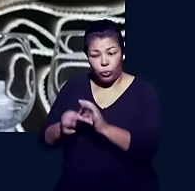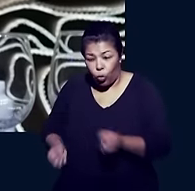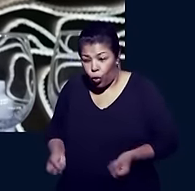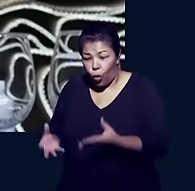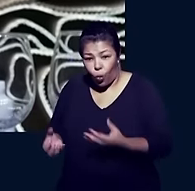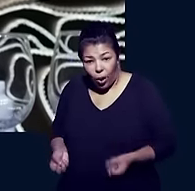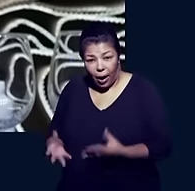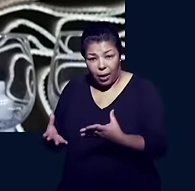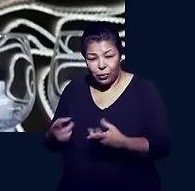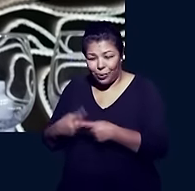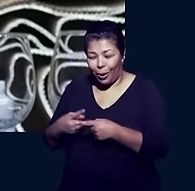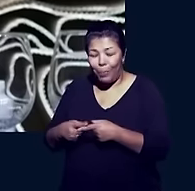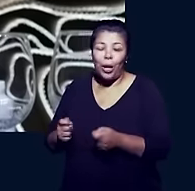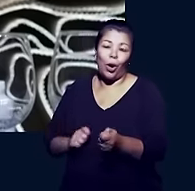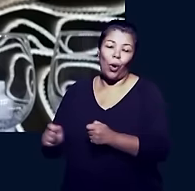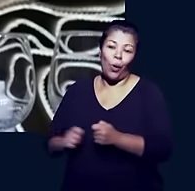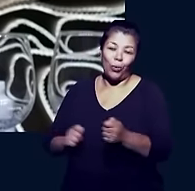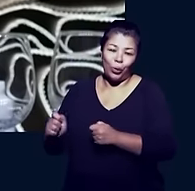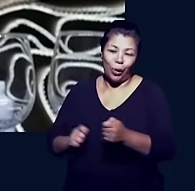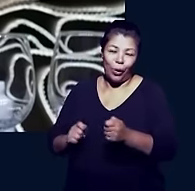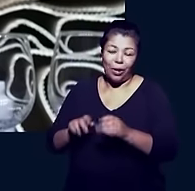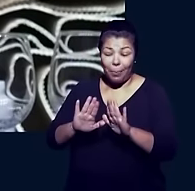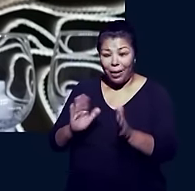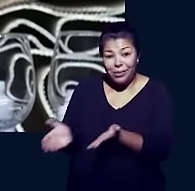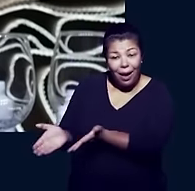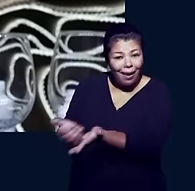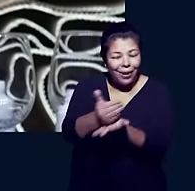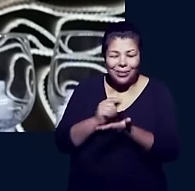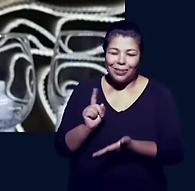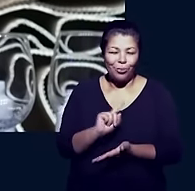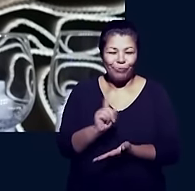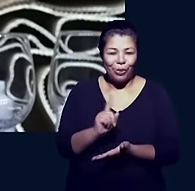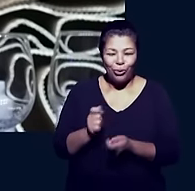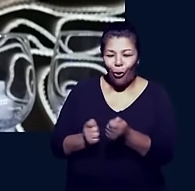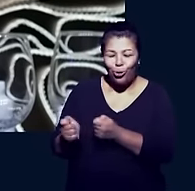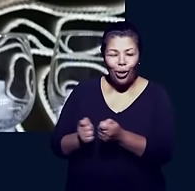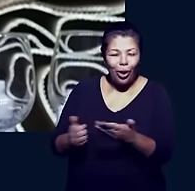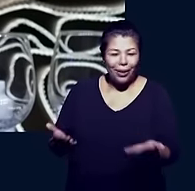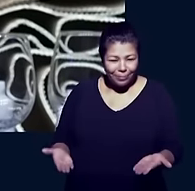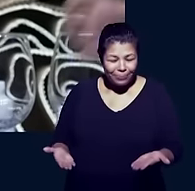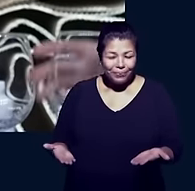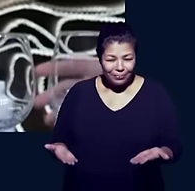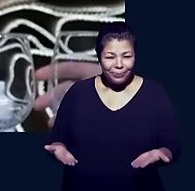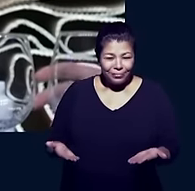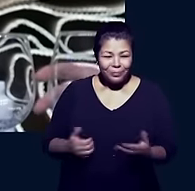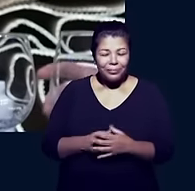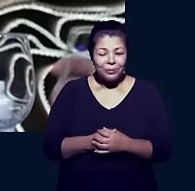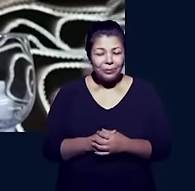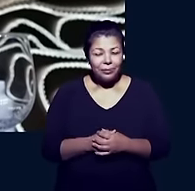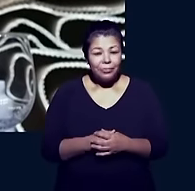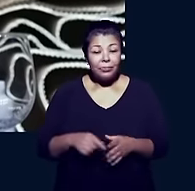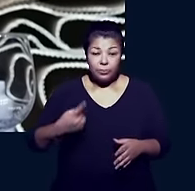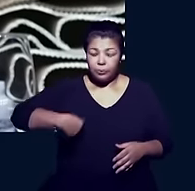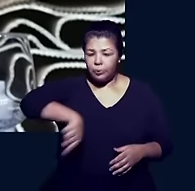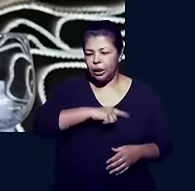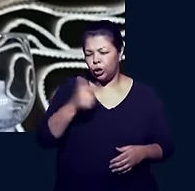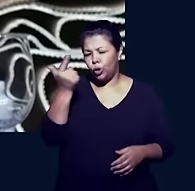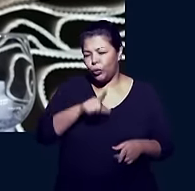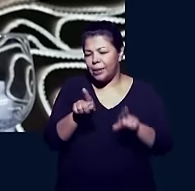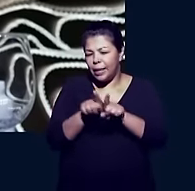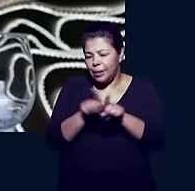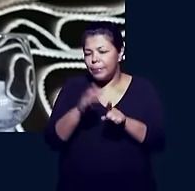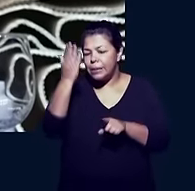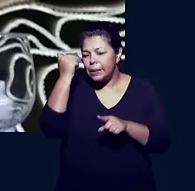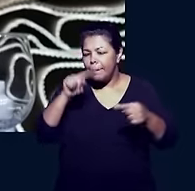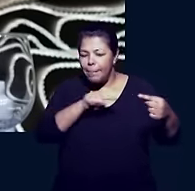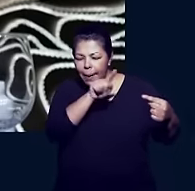e arrecadação não né então a gente começou com uma estratégia né onde basicamente a gente definiu a trajetória do gasto e a meta